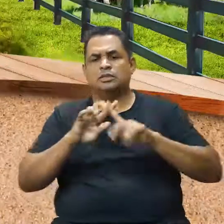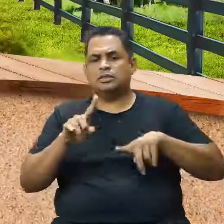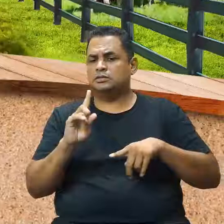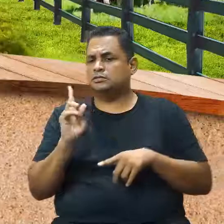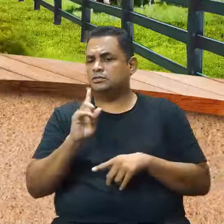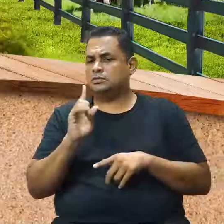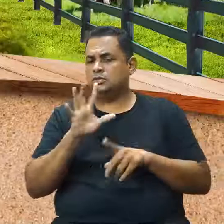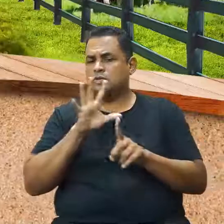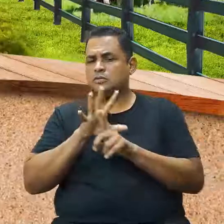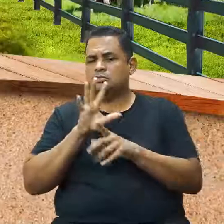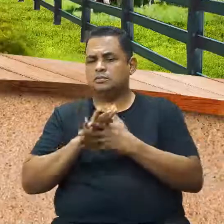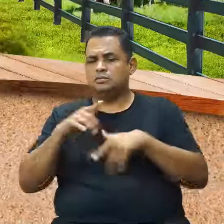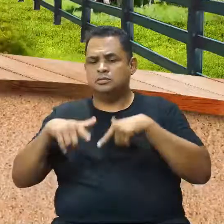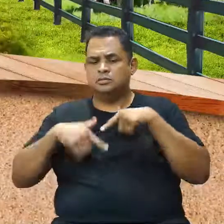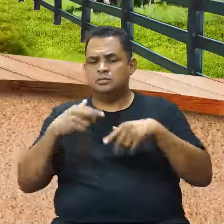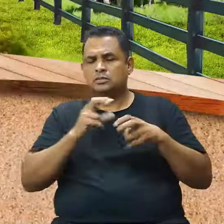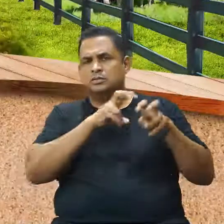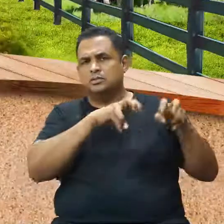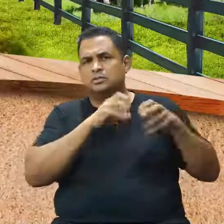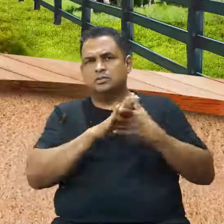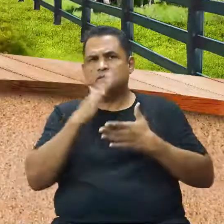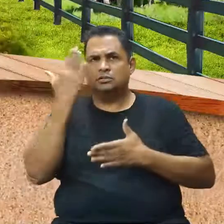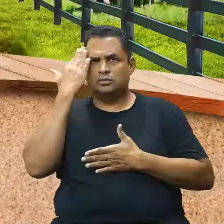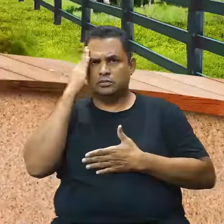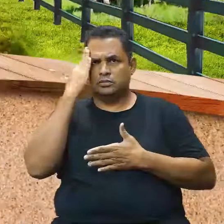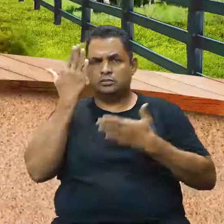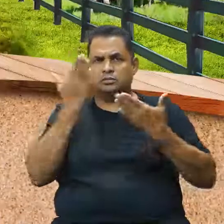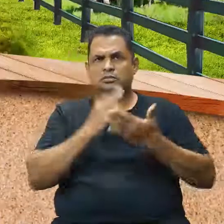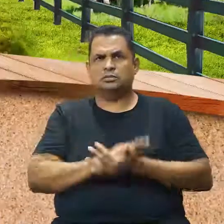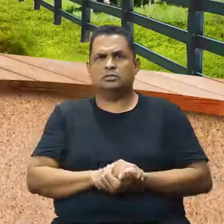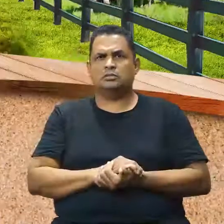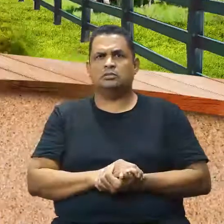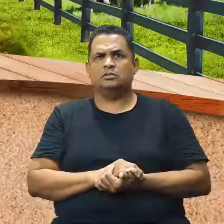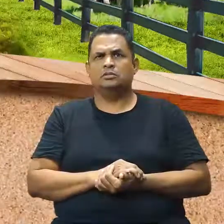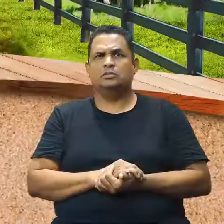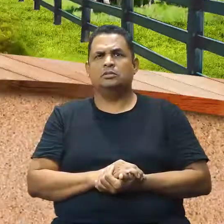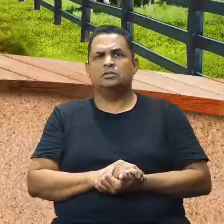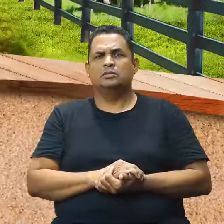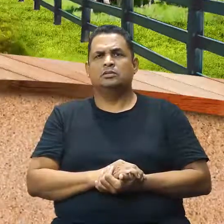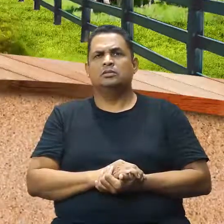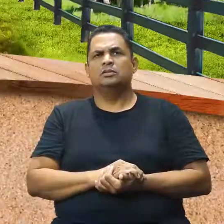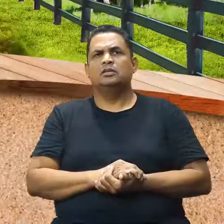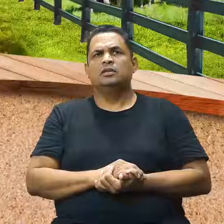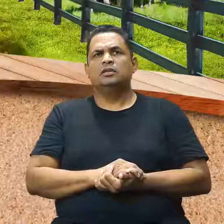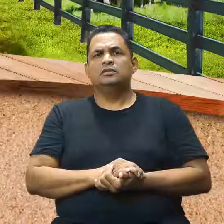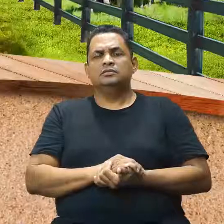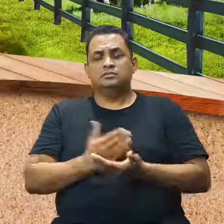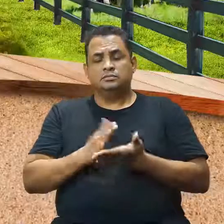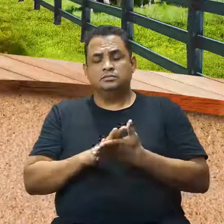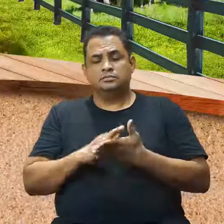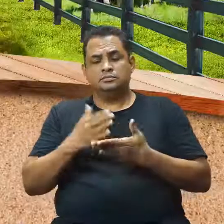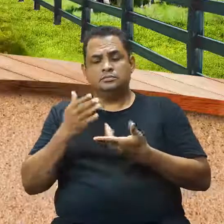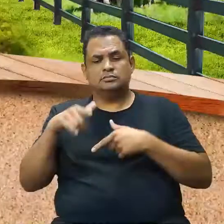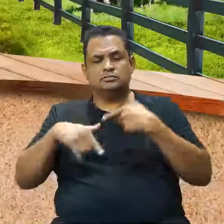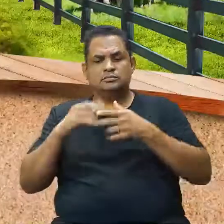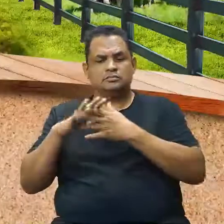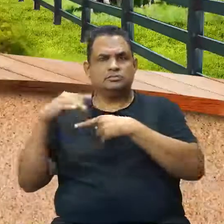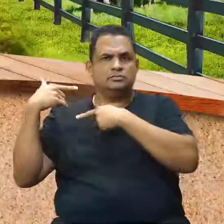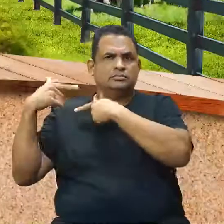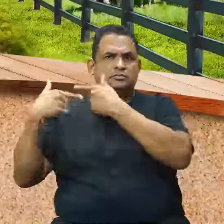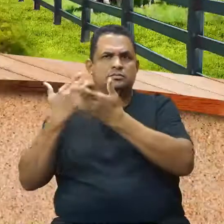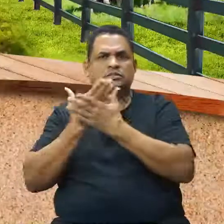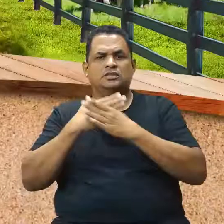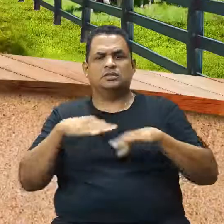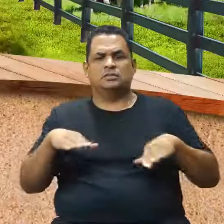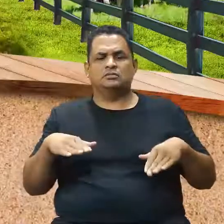interfiram na atividade agrícola. Entenderam? Numa atividade tradicional agrícola, você